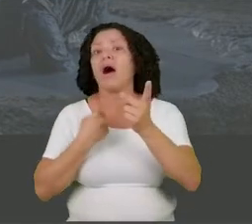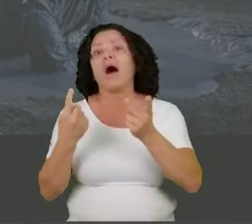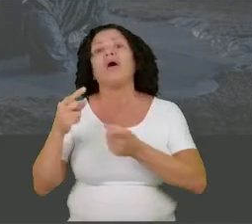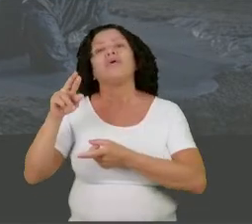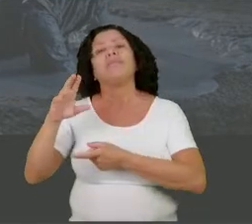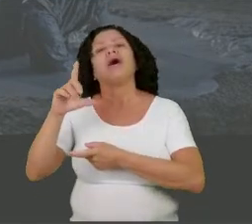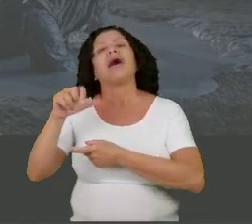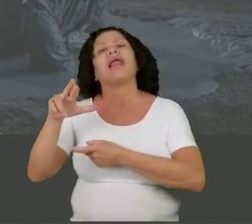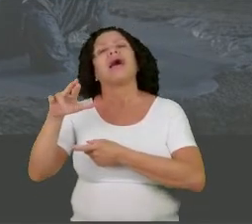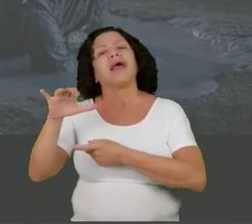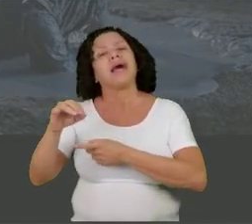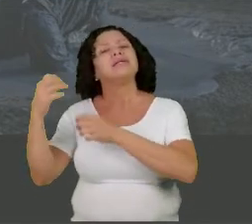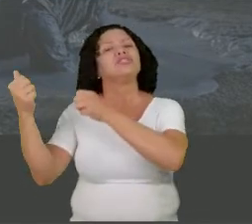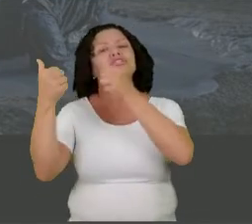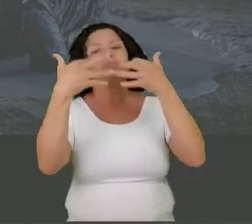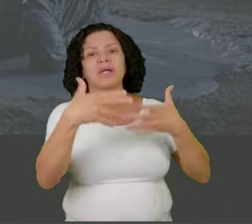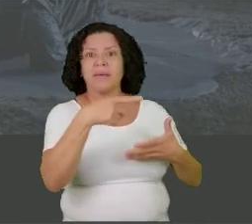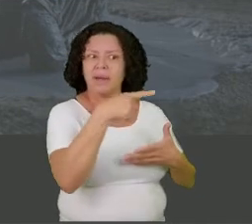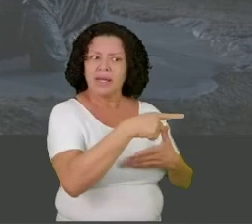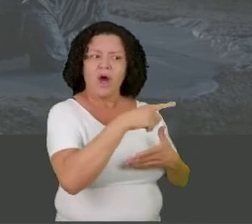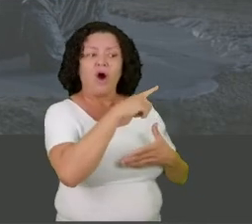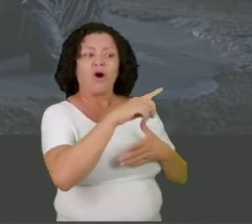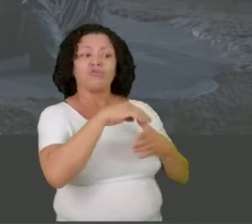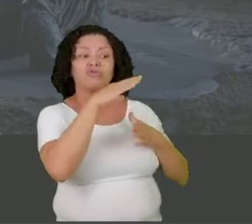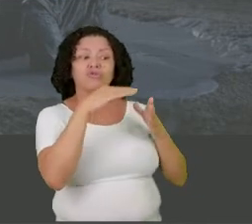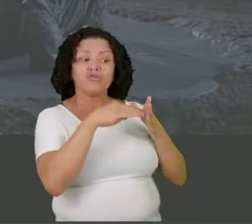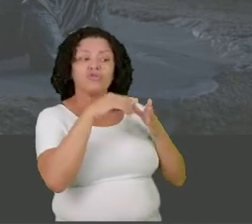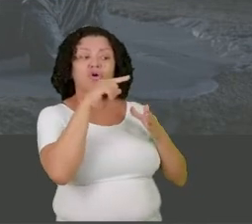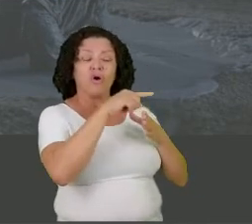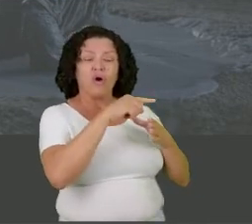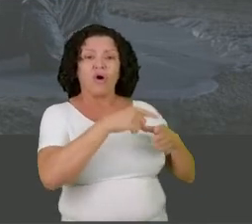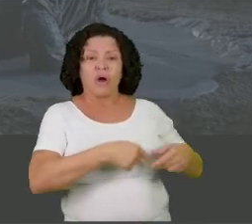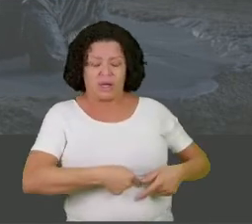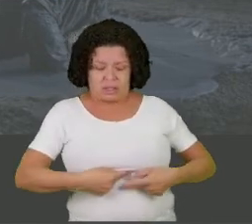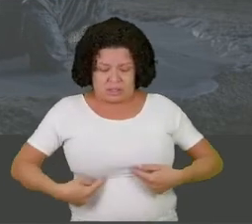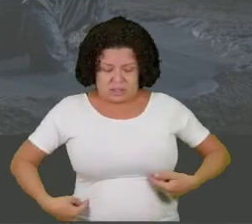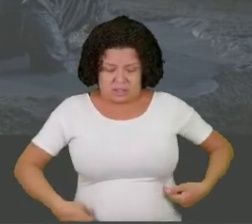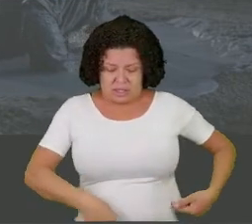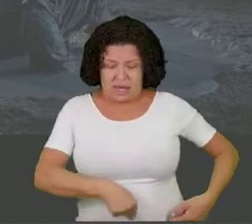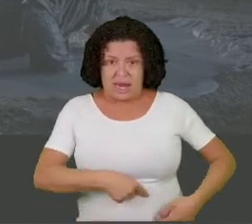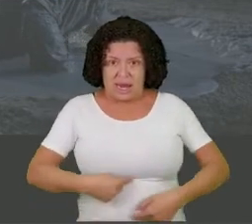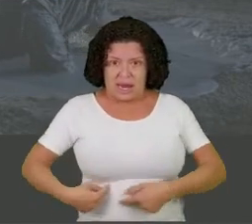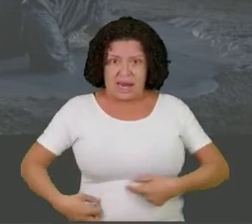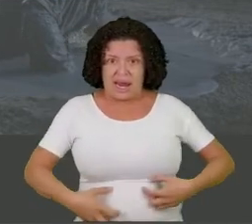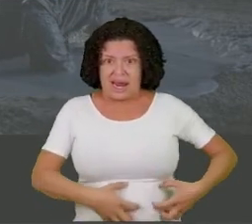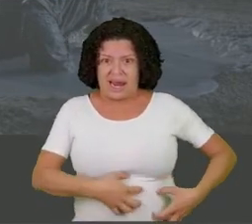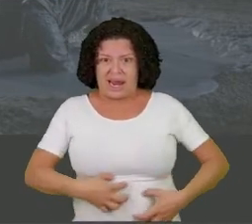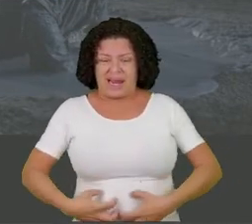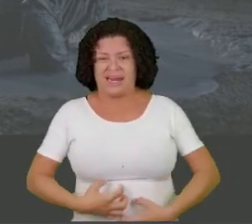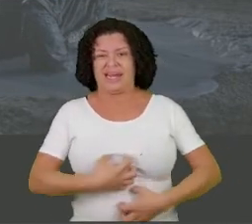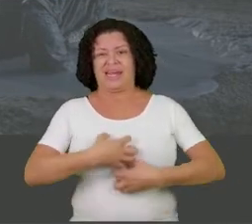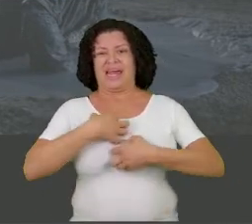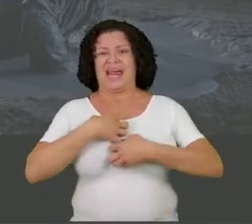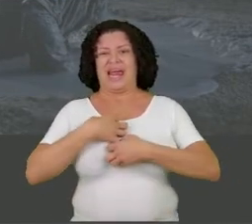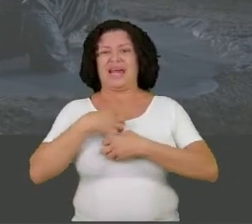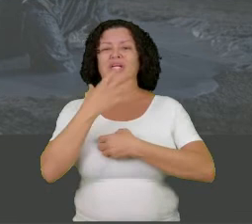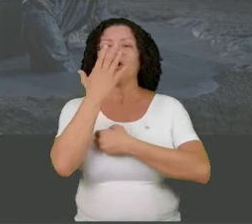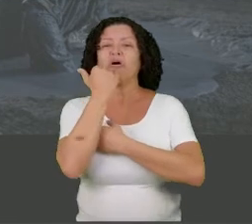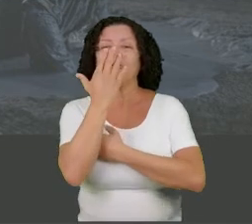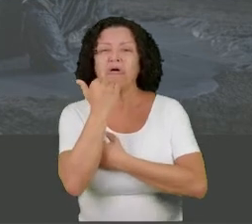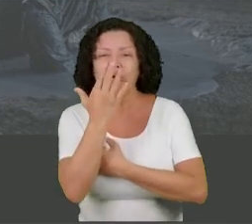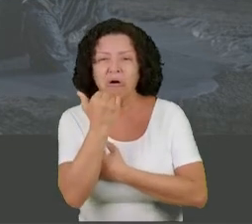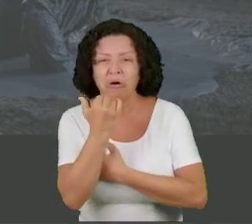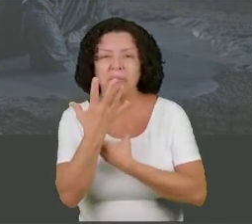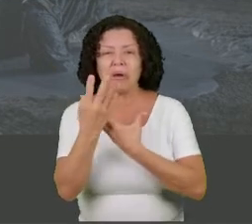eu sou um suicida? E o Clarencio vem explicar. Ele diz assim: todo o aparelho gástrico foi destruído